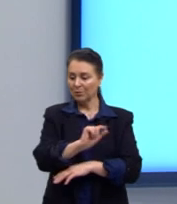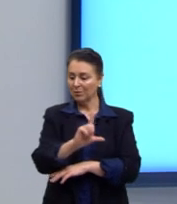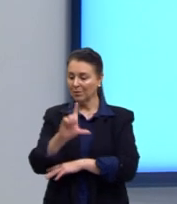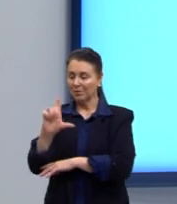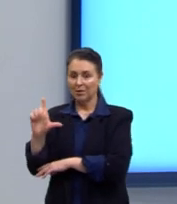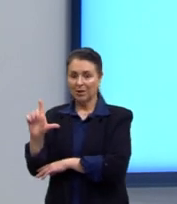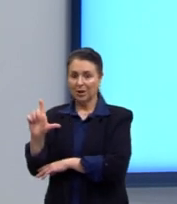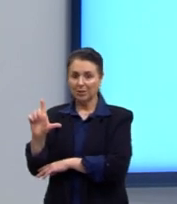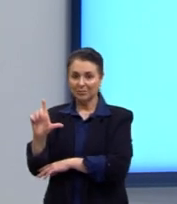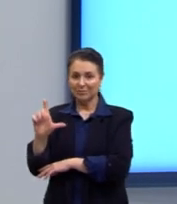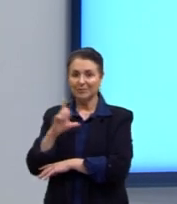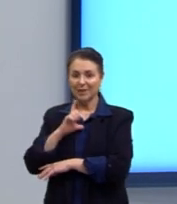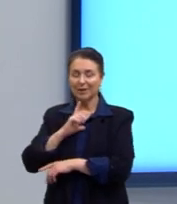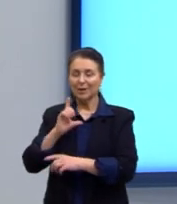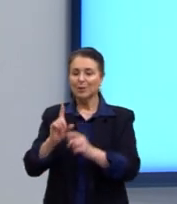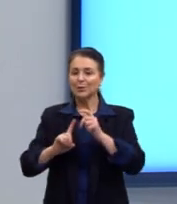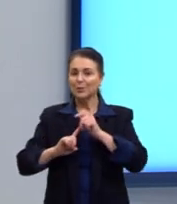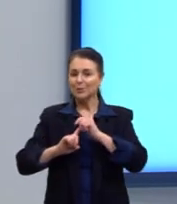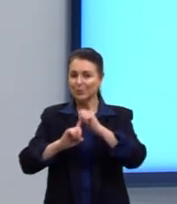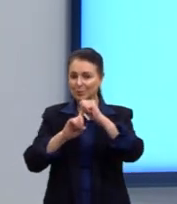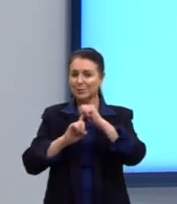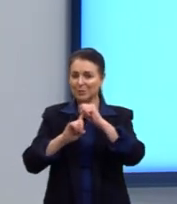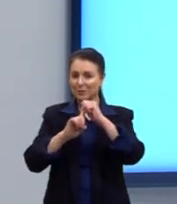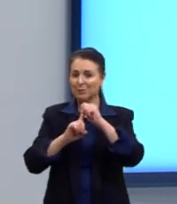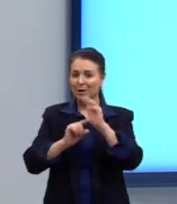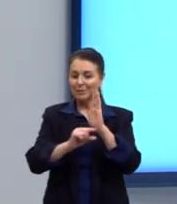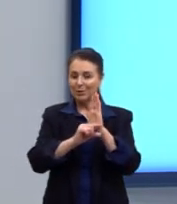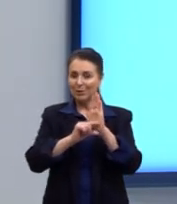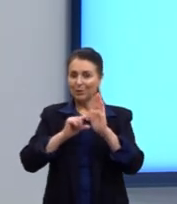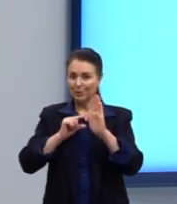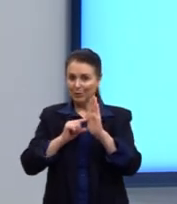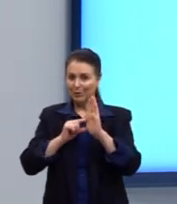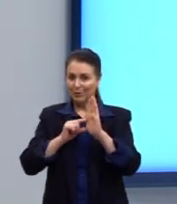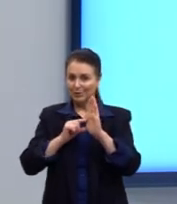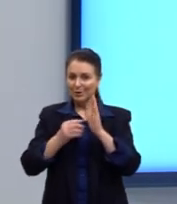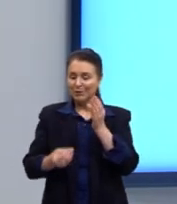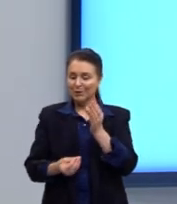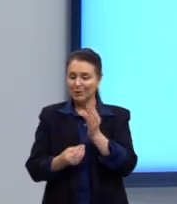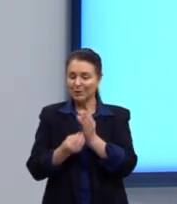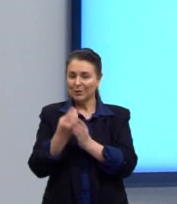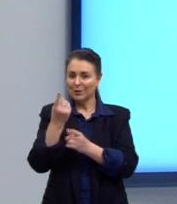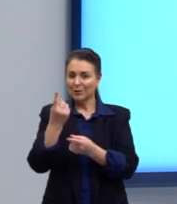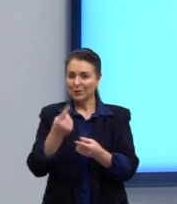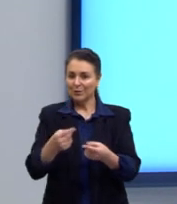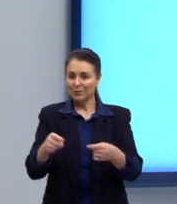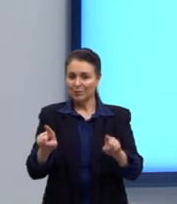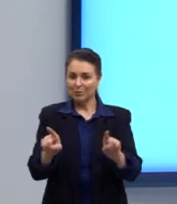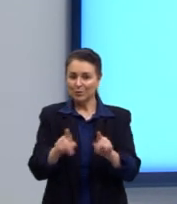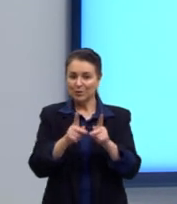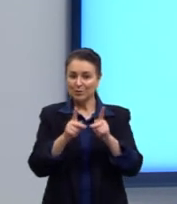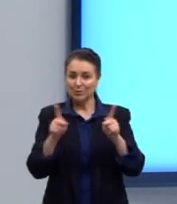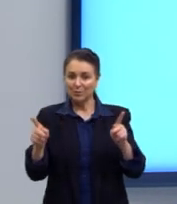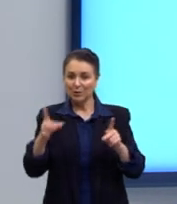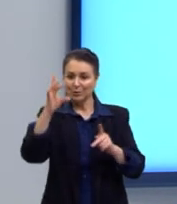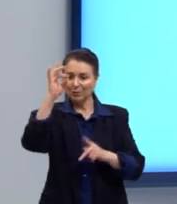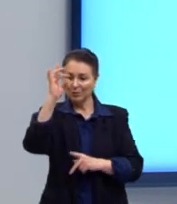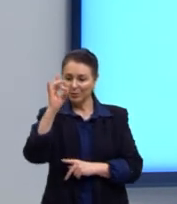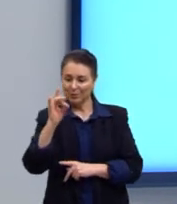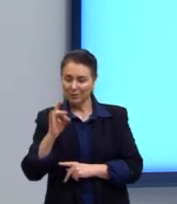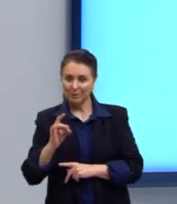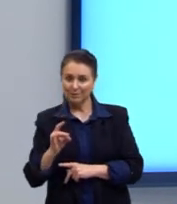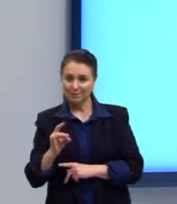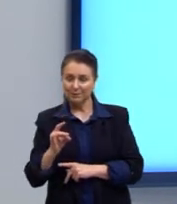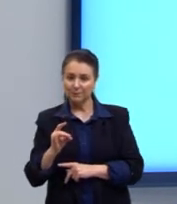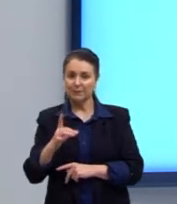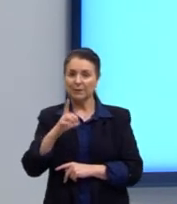vocês têm aí os principais compositores dessa época os principais músicos dessa época tá